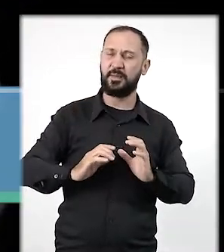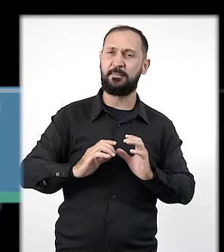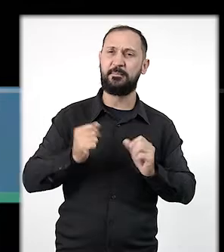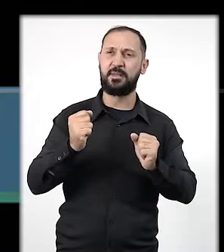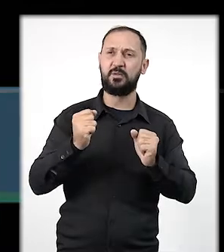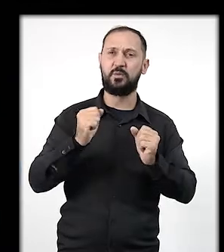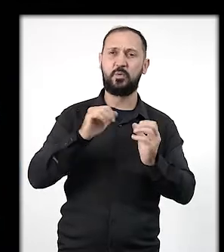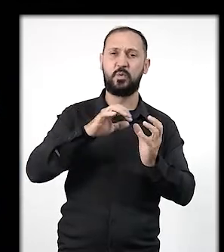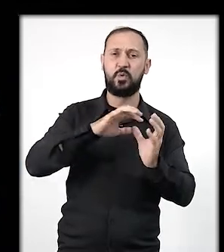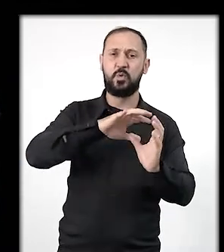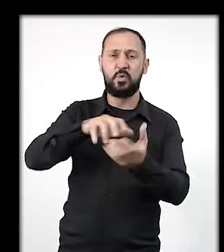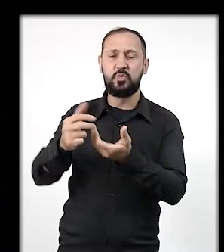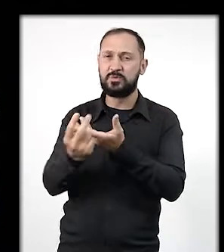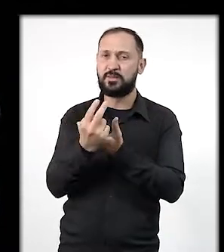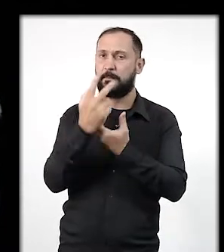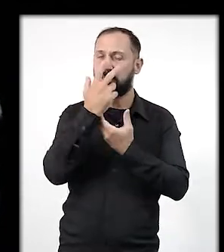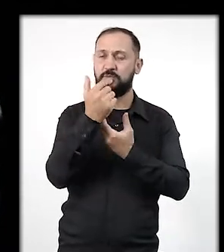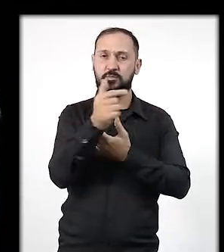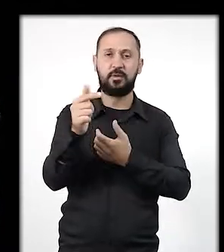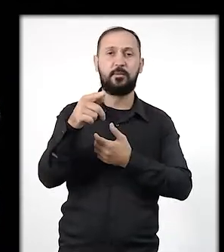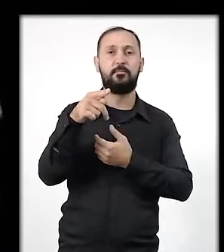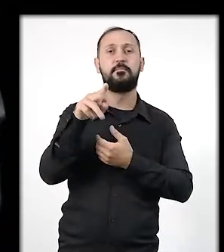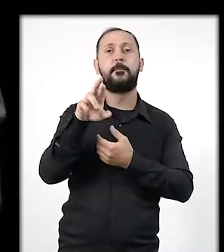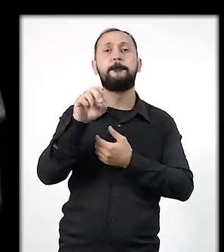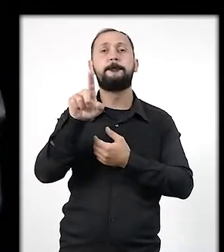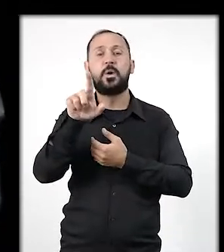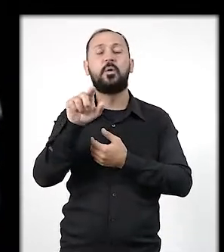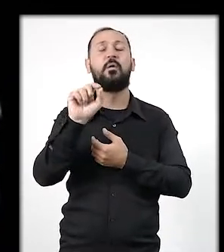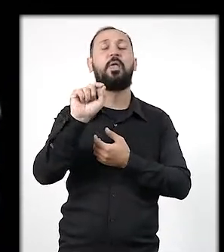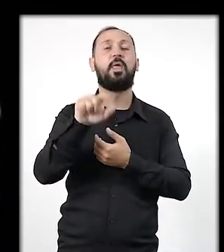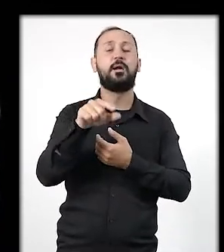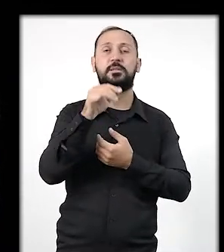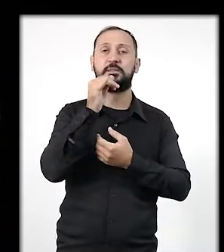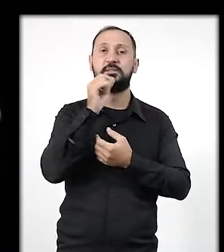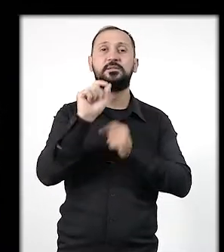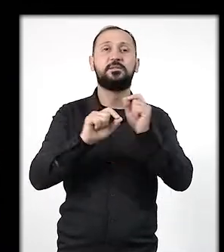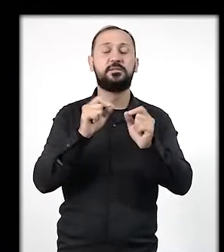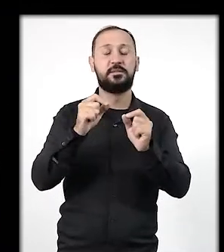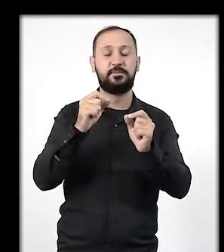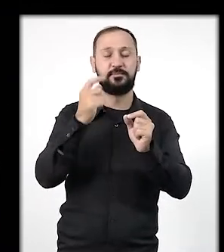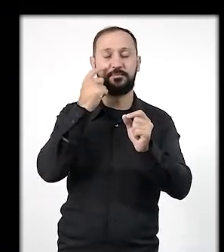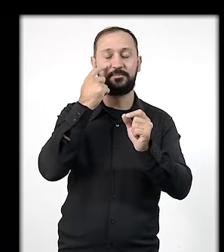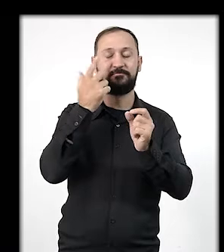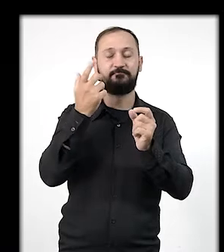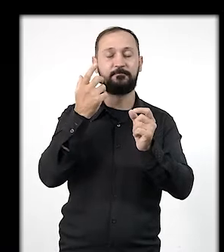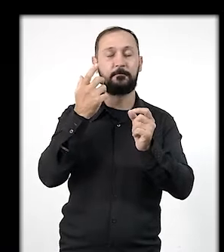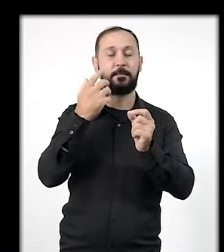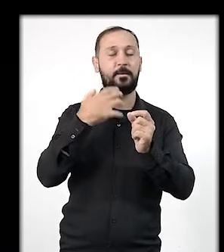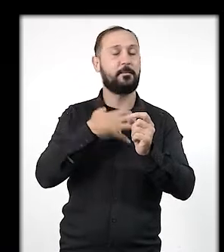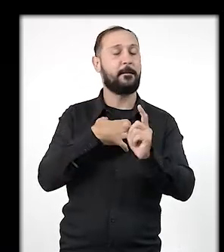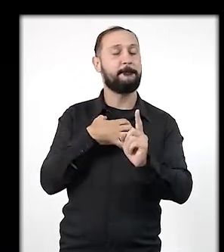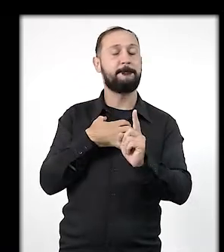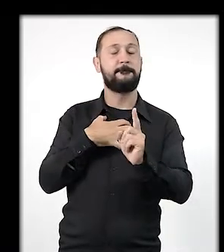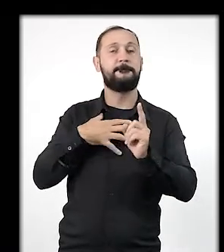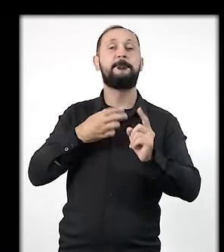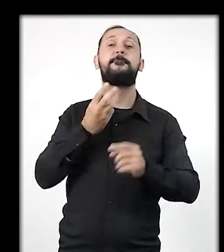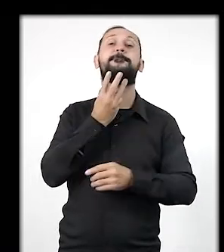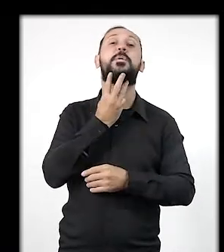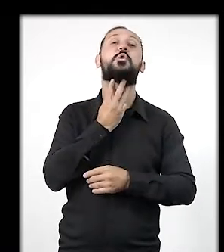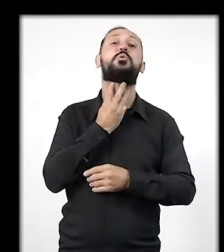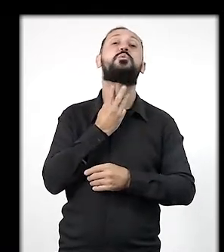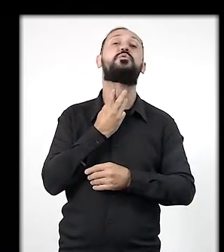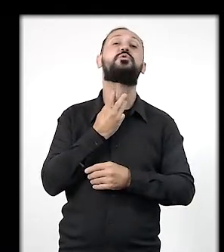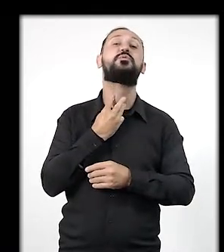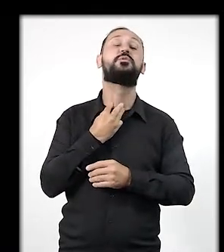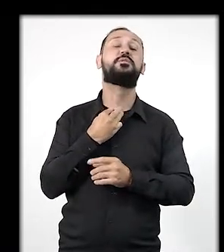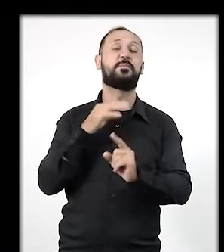comportamento sustentável, mas existe um comportamento que é pró-meio ambiente, onde existe a inclinação das pessoas para